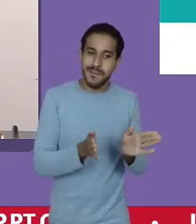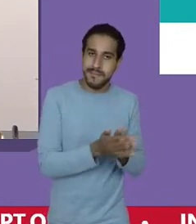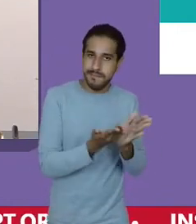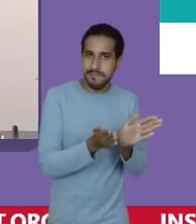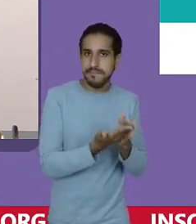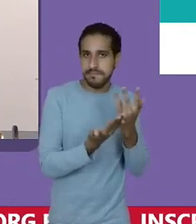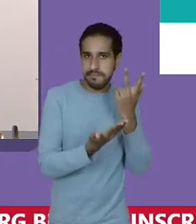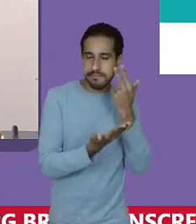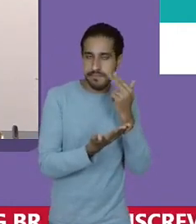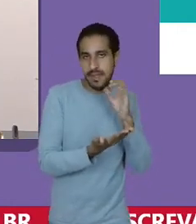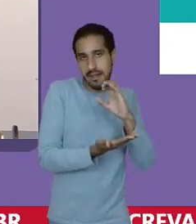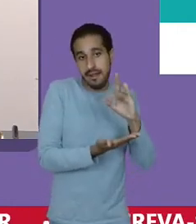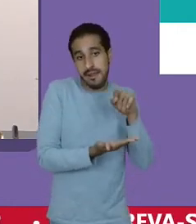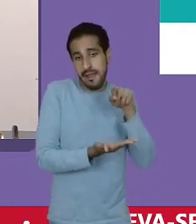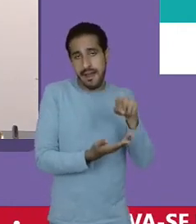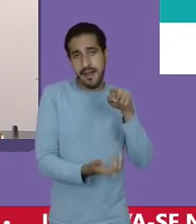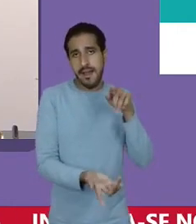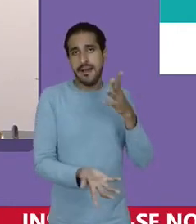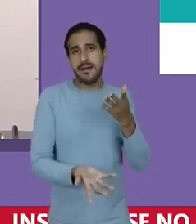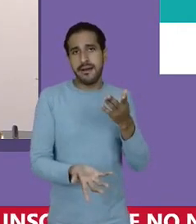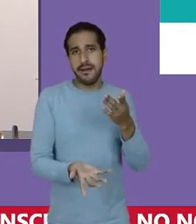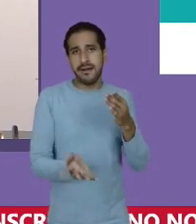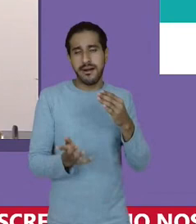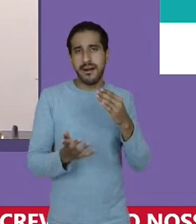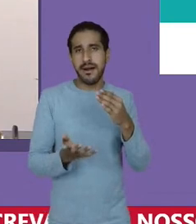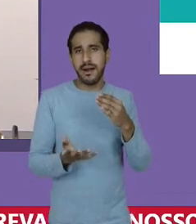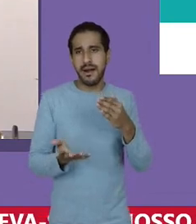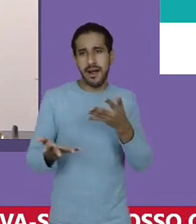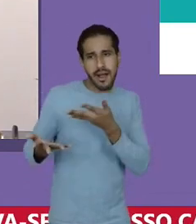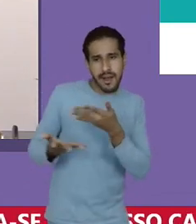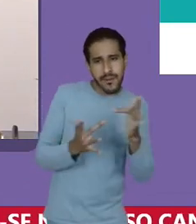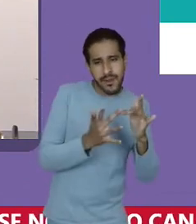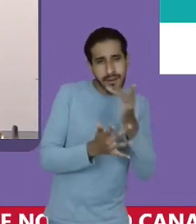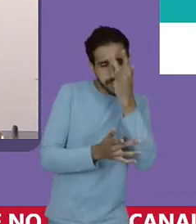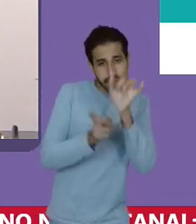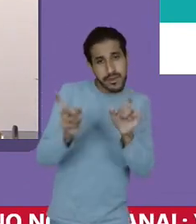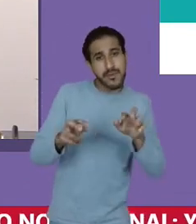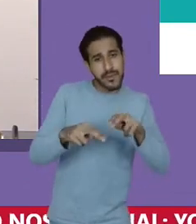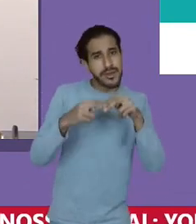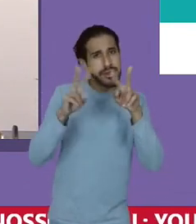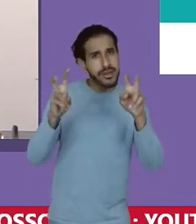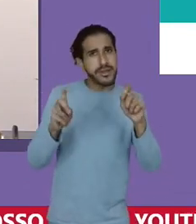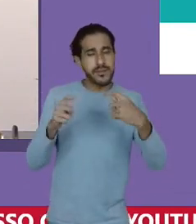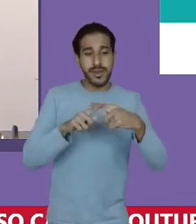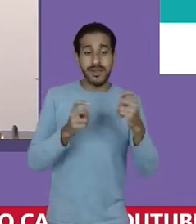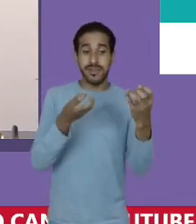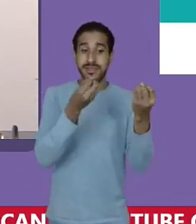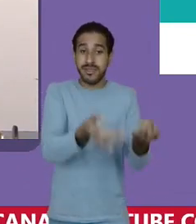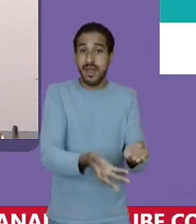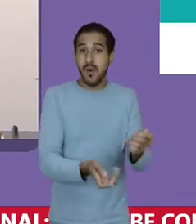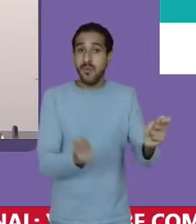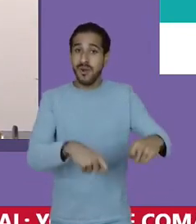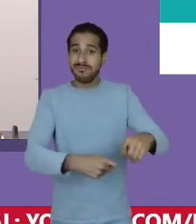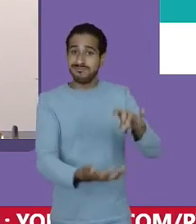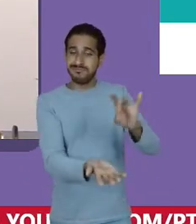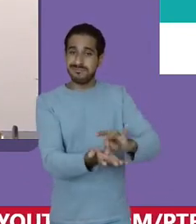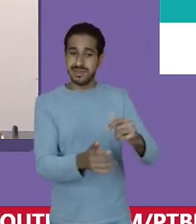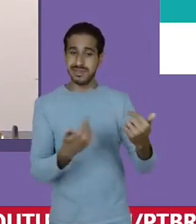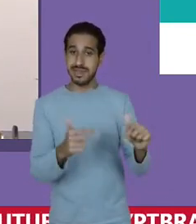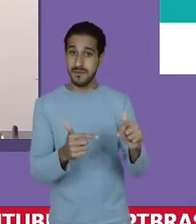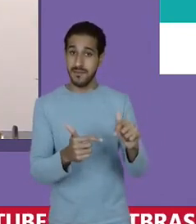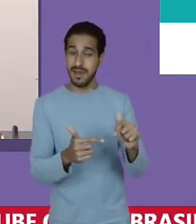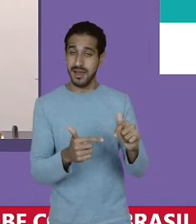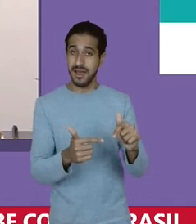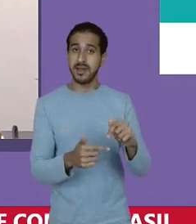empobrecidas, é claro que ela acaba atraindo pessoas em função disso, de ofertar uma possibilidade concreta de